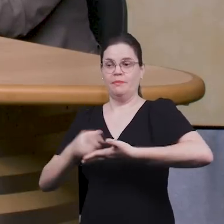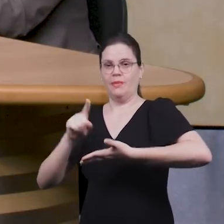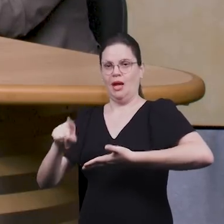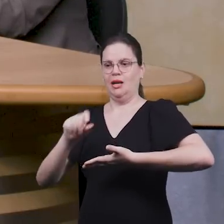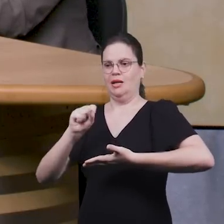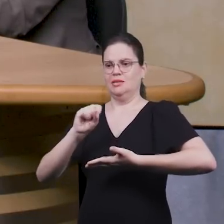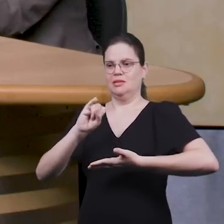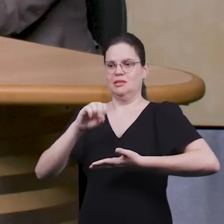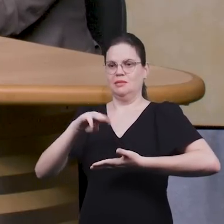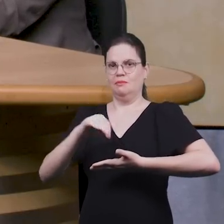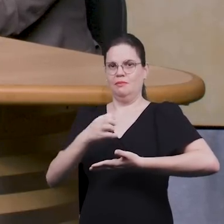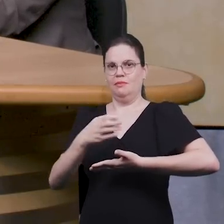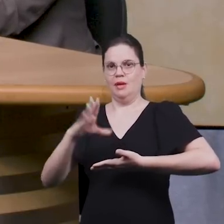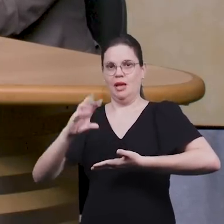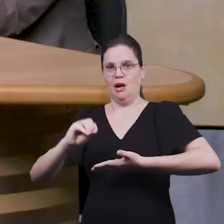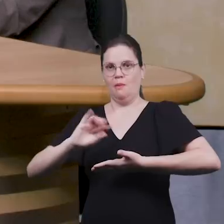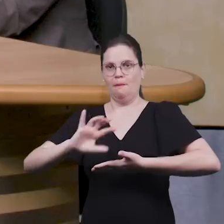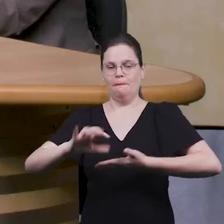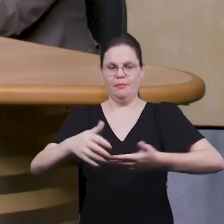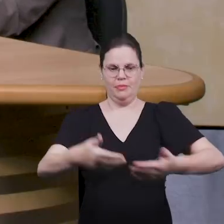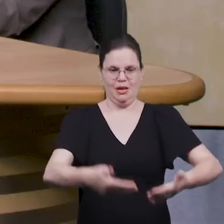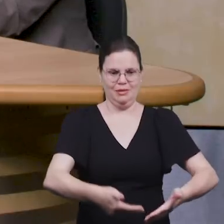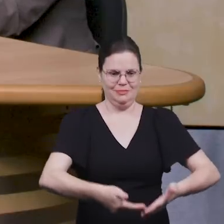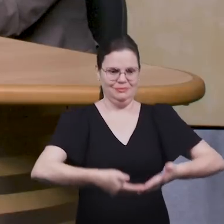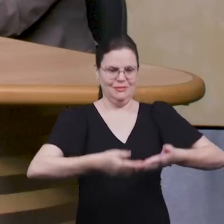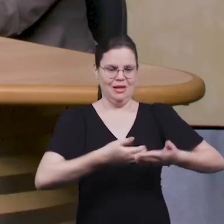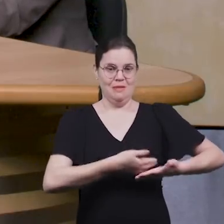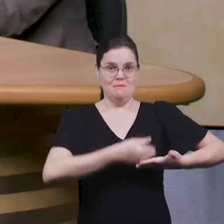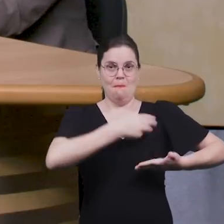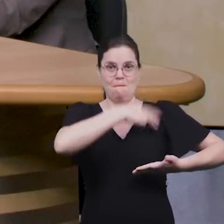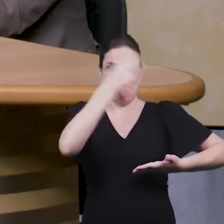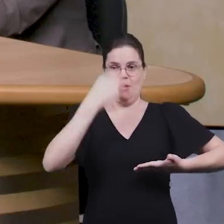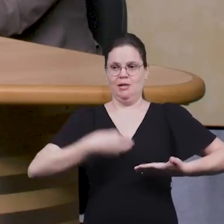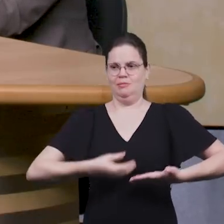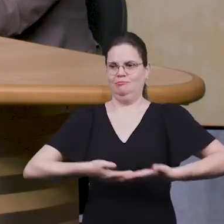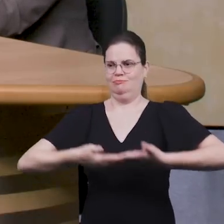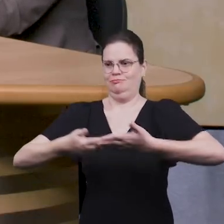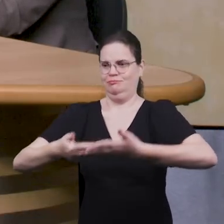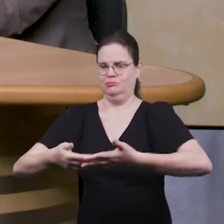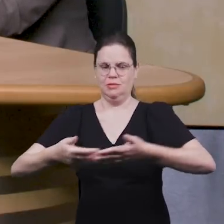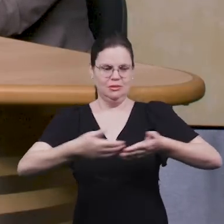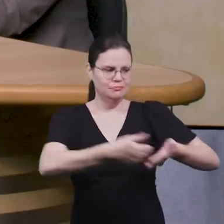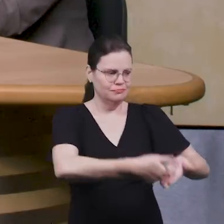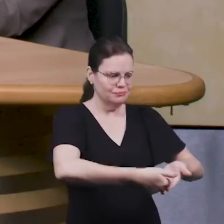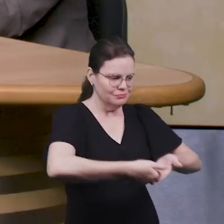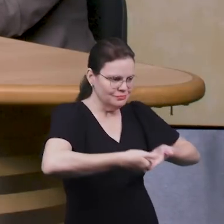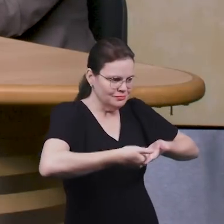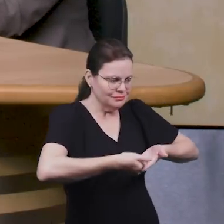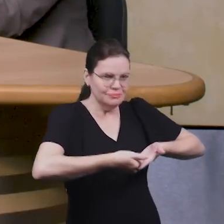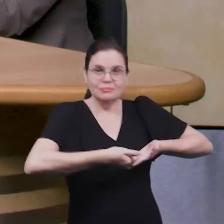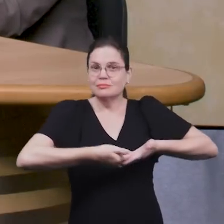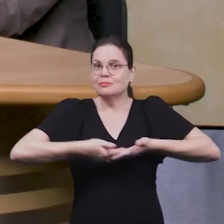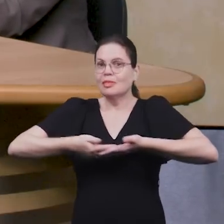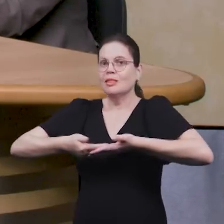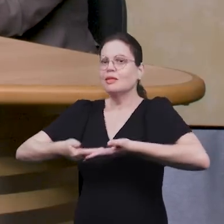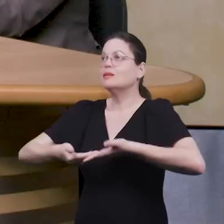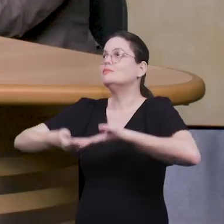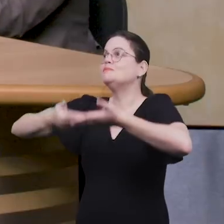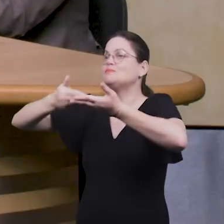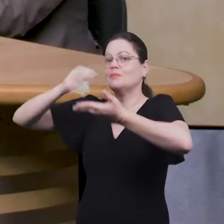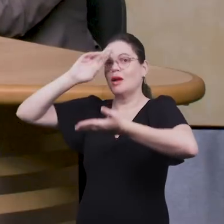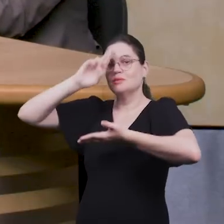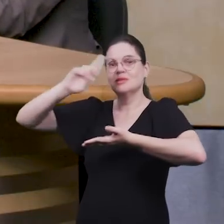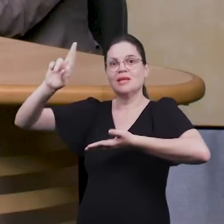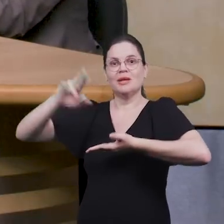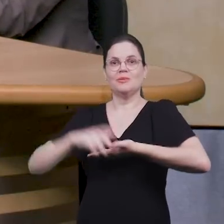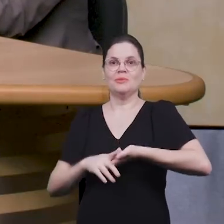faz? Ele apresenta o menino Exatamente. ao Senhor. Né? Ok. Os pais